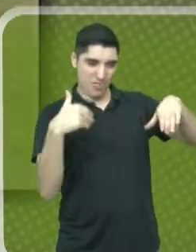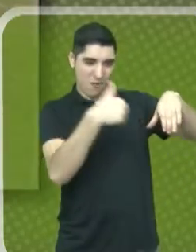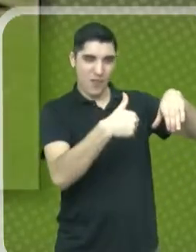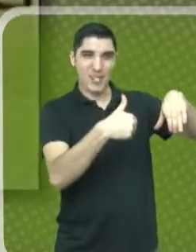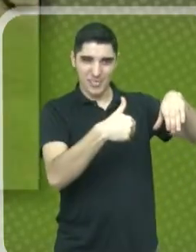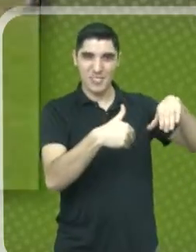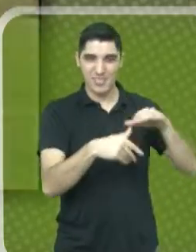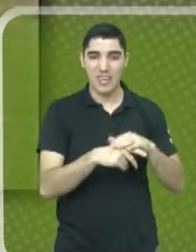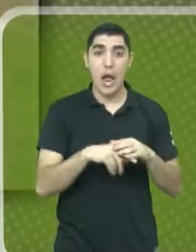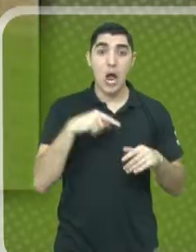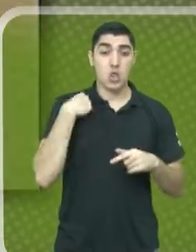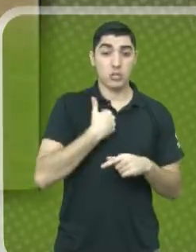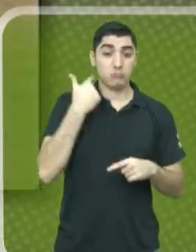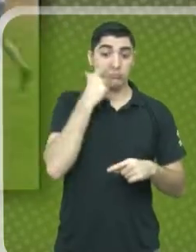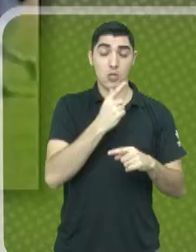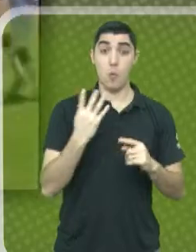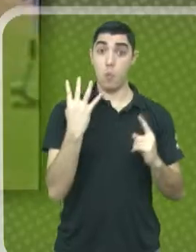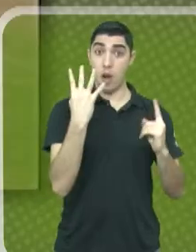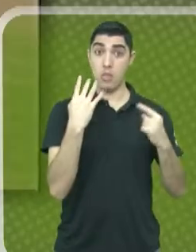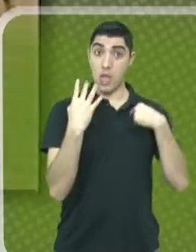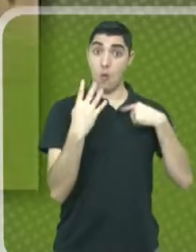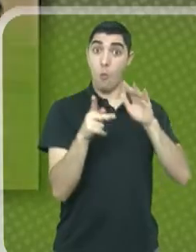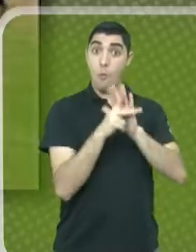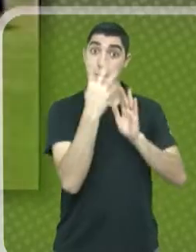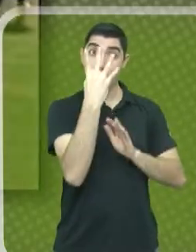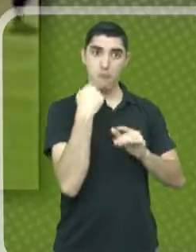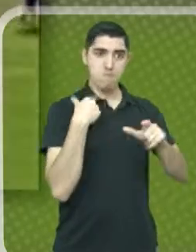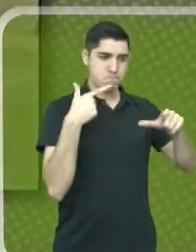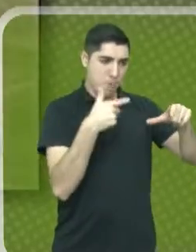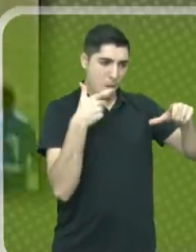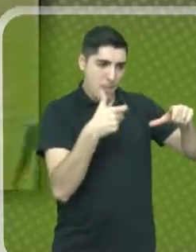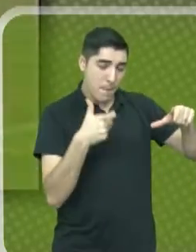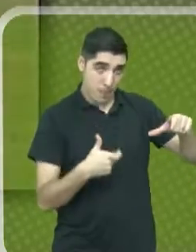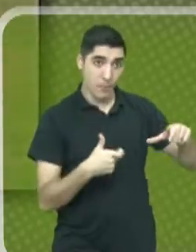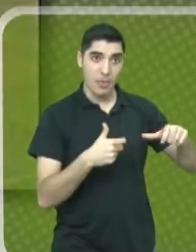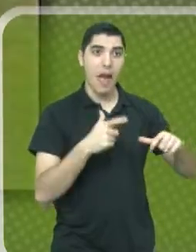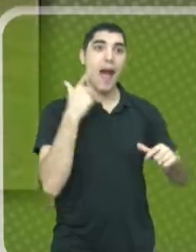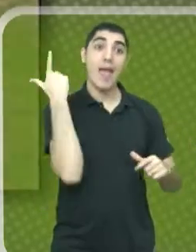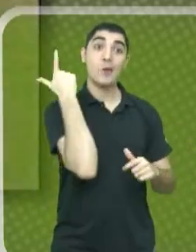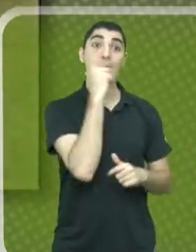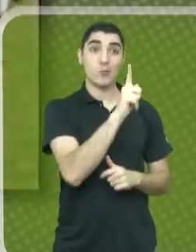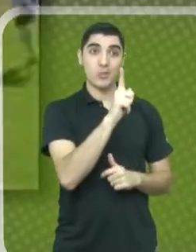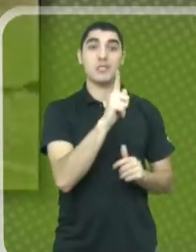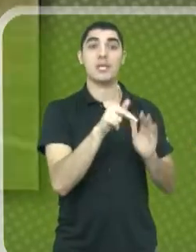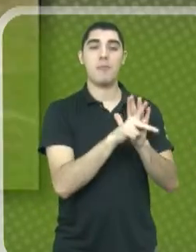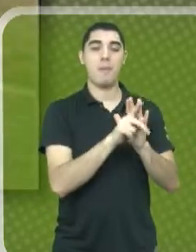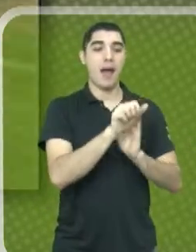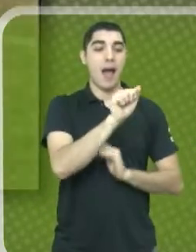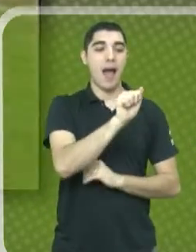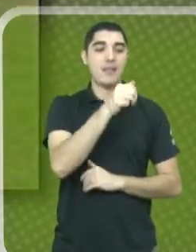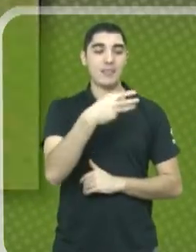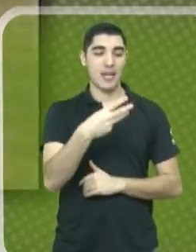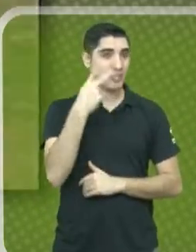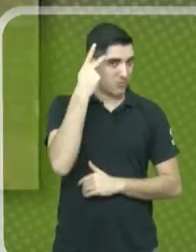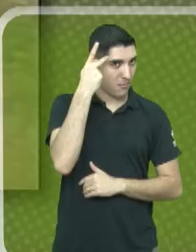de 4-1, que eu fiz os 4 gols, conseguimos o acesso para a Série A3 e aí